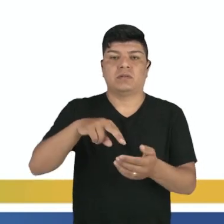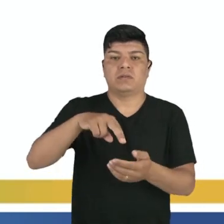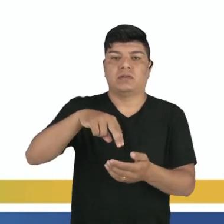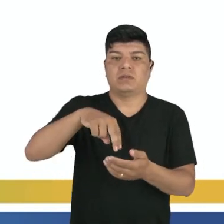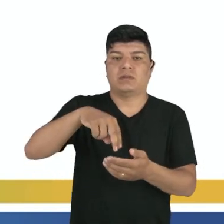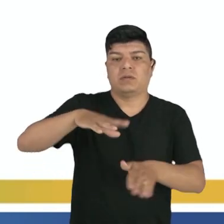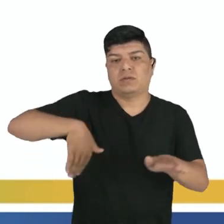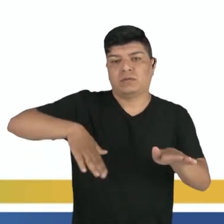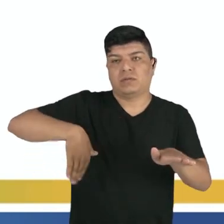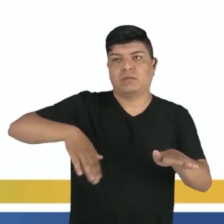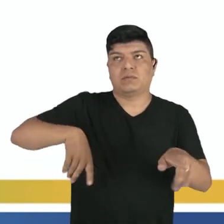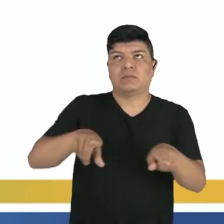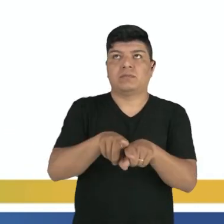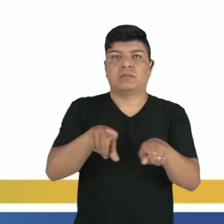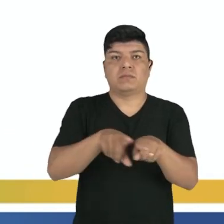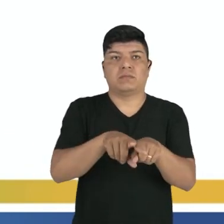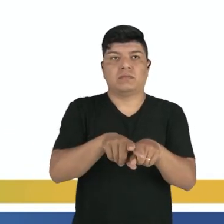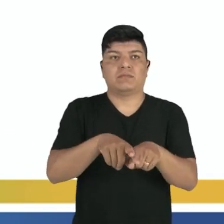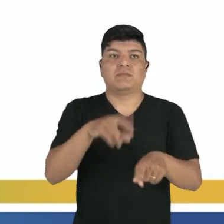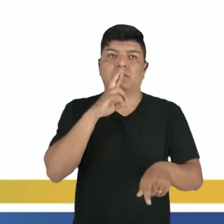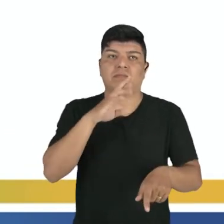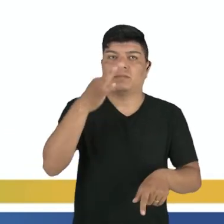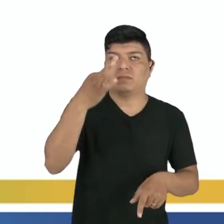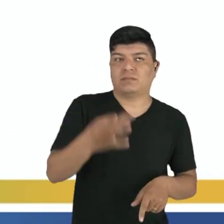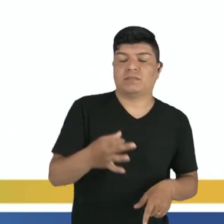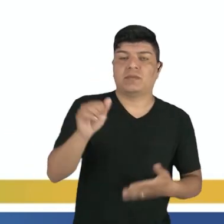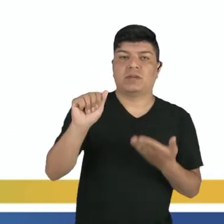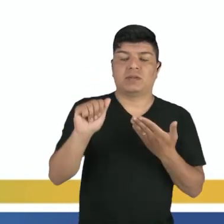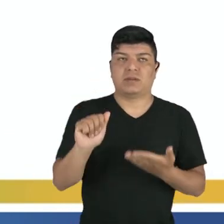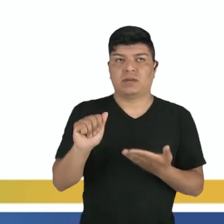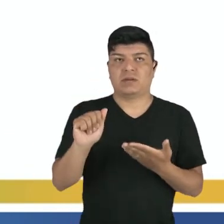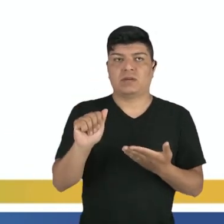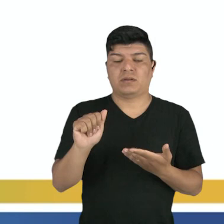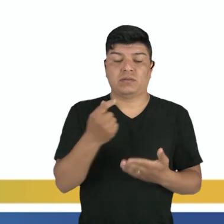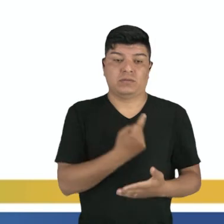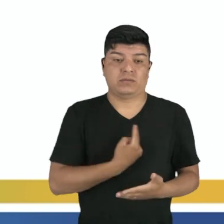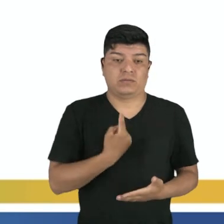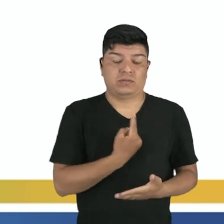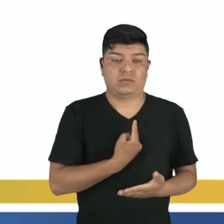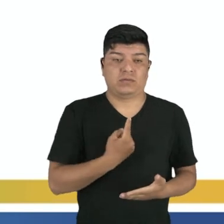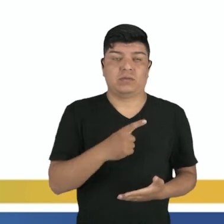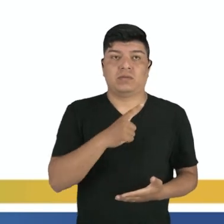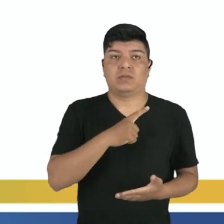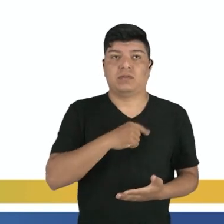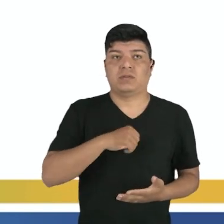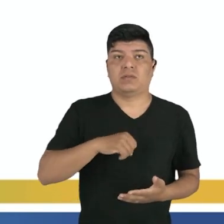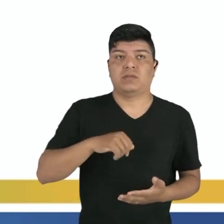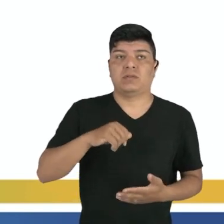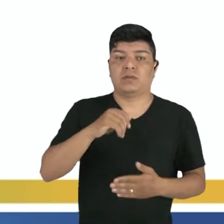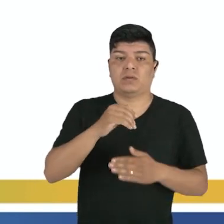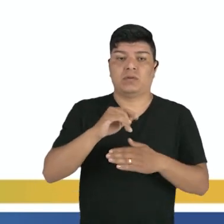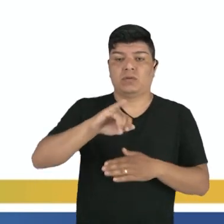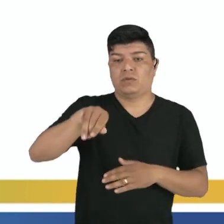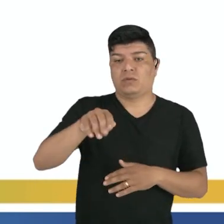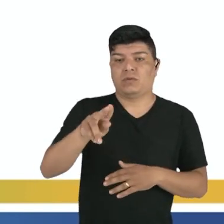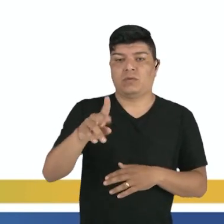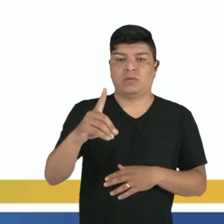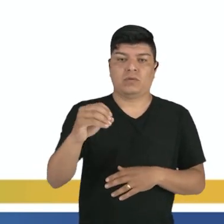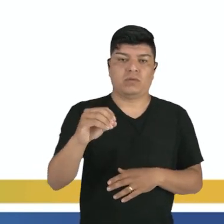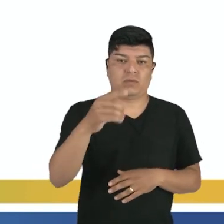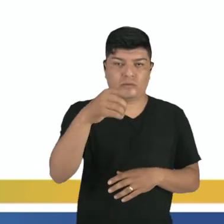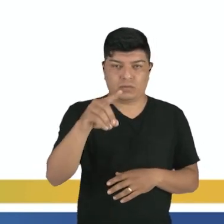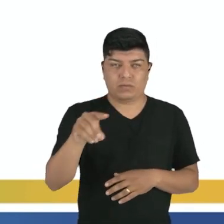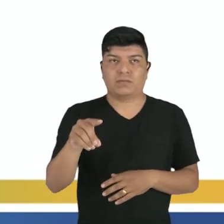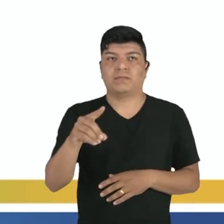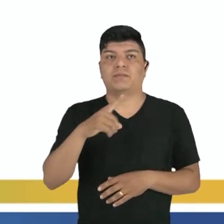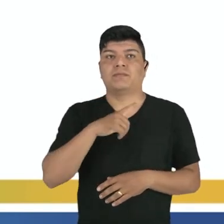galerinha a questão a resposta correta letra A individual eu tenho judô em oposição ao seu adversário é um